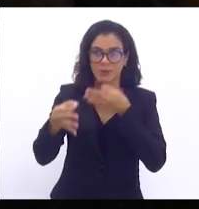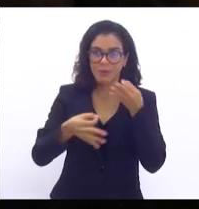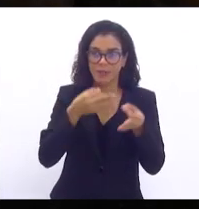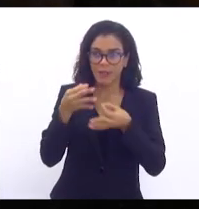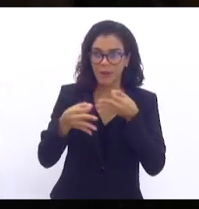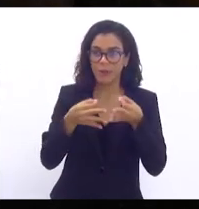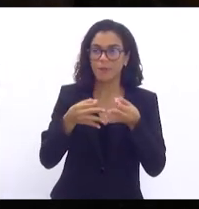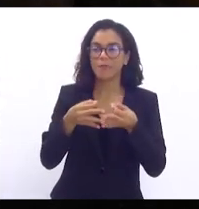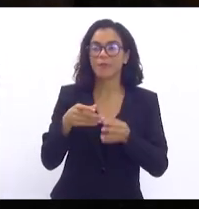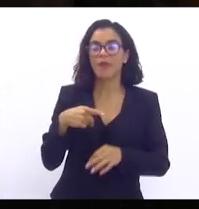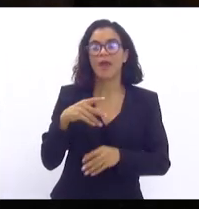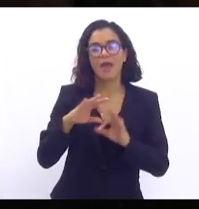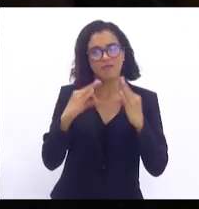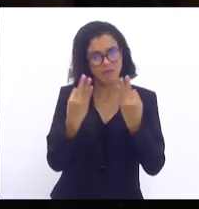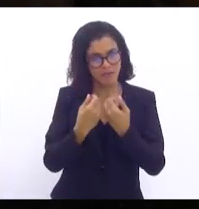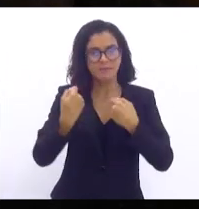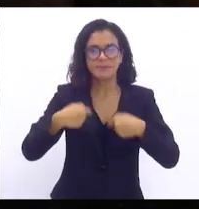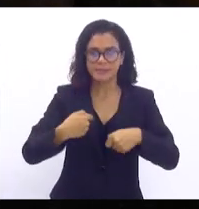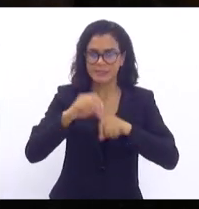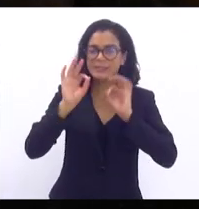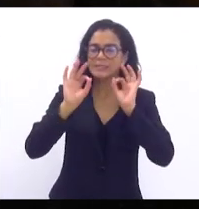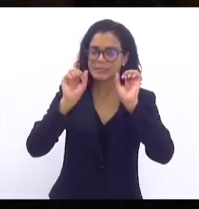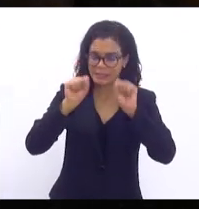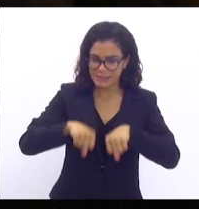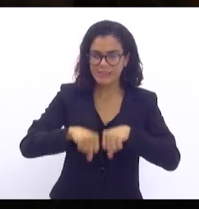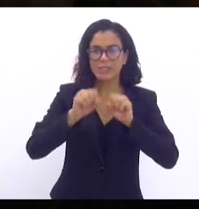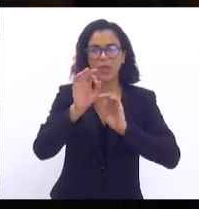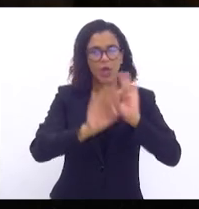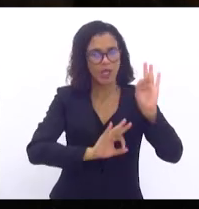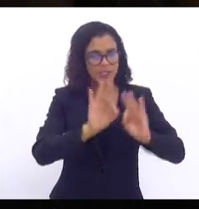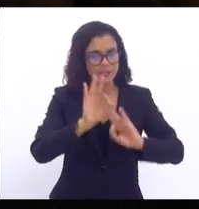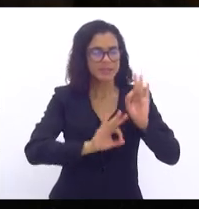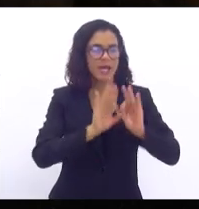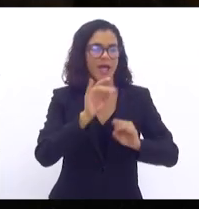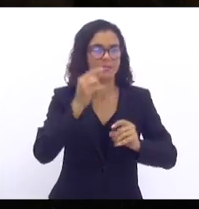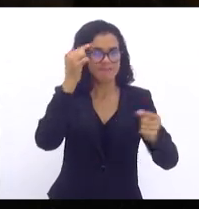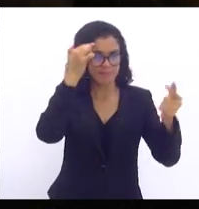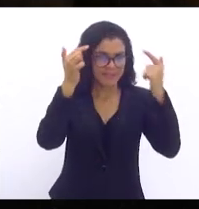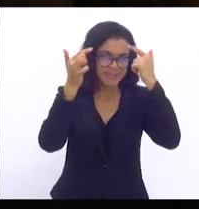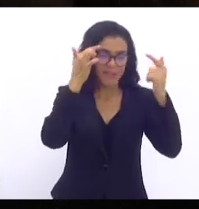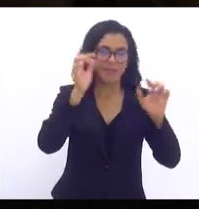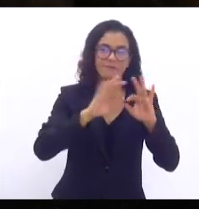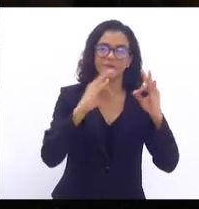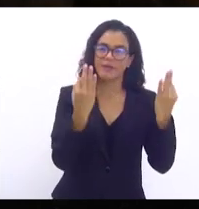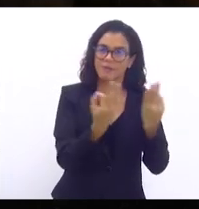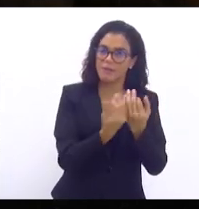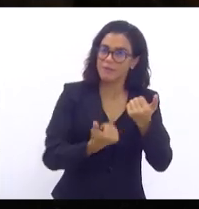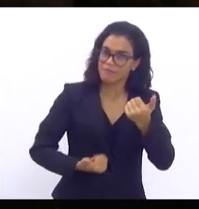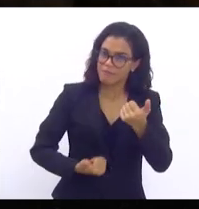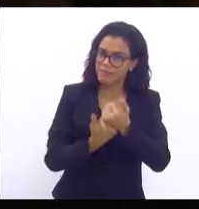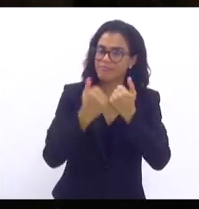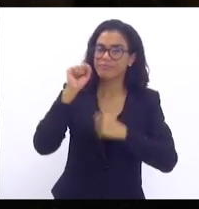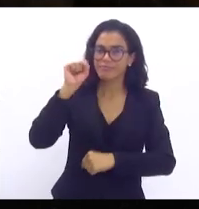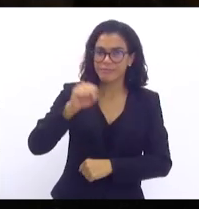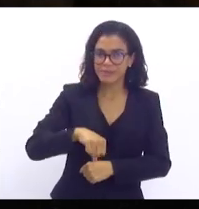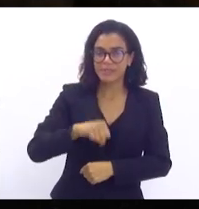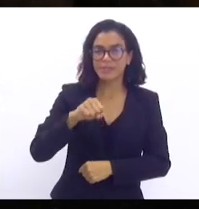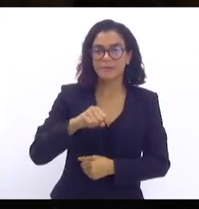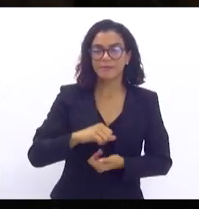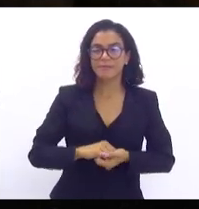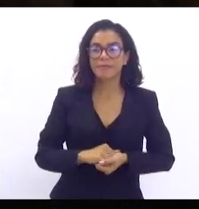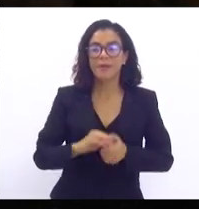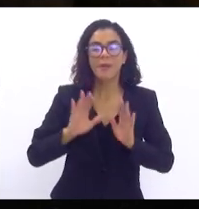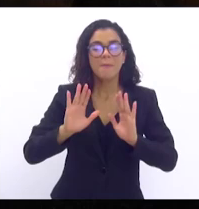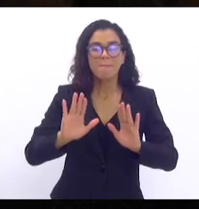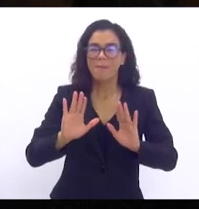As famílias precisam, sim, de planejamento familiar. As crianças precisam, sim, de um aporte de uma comunidade para criá-lo,